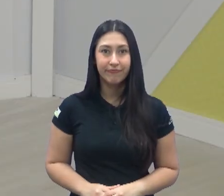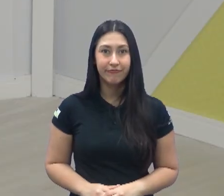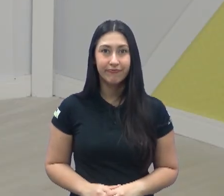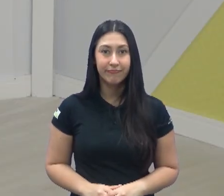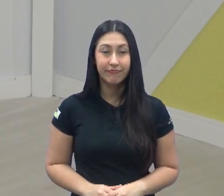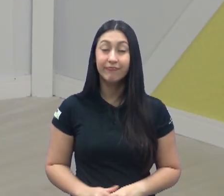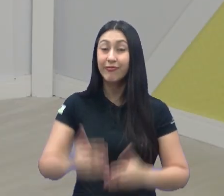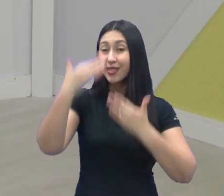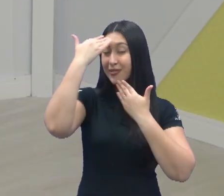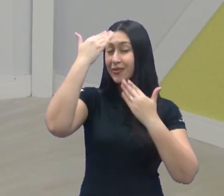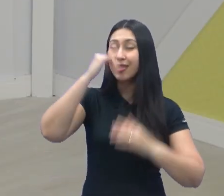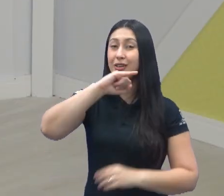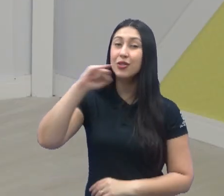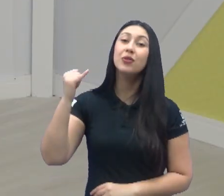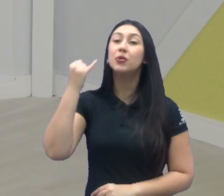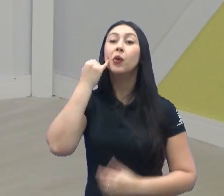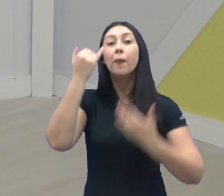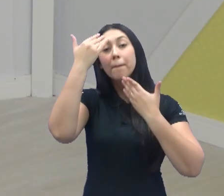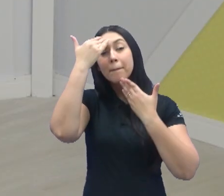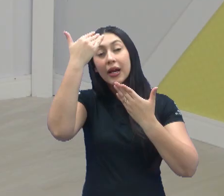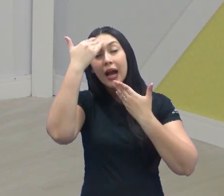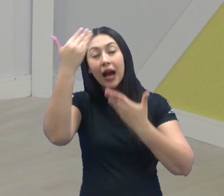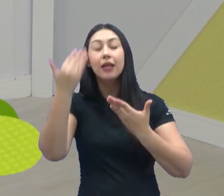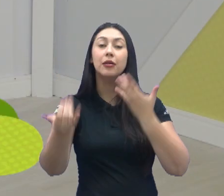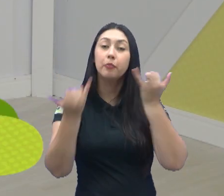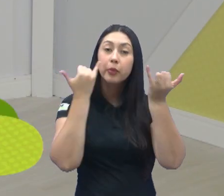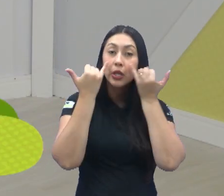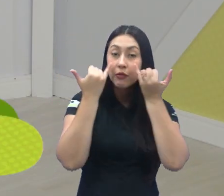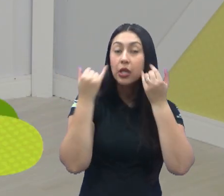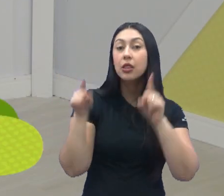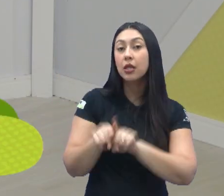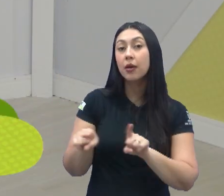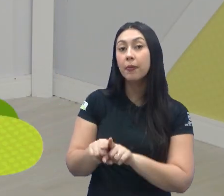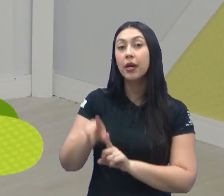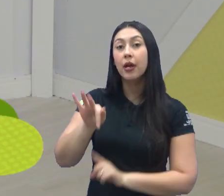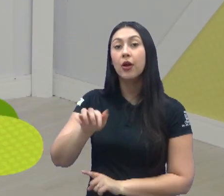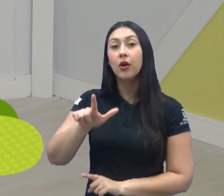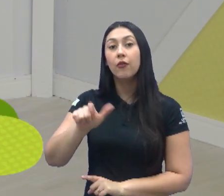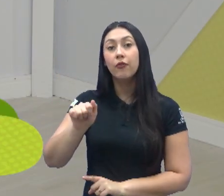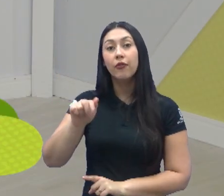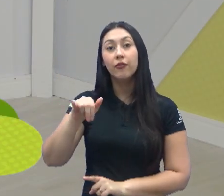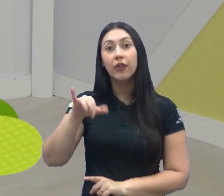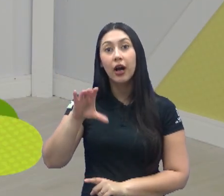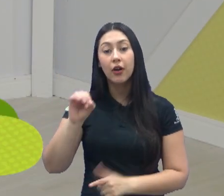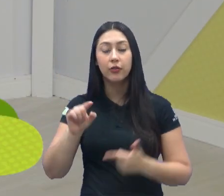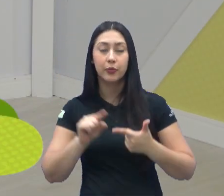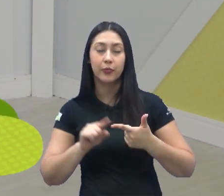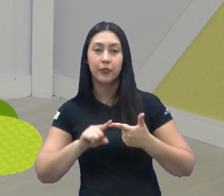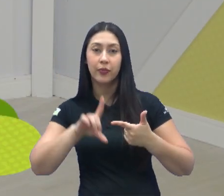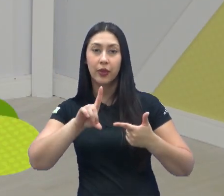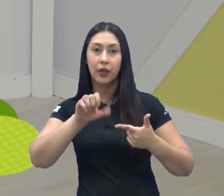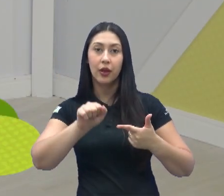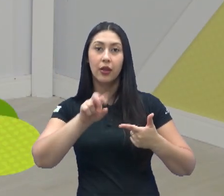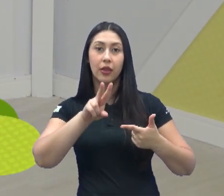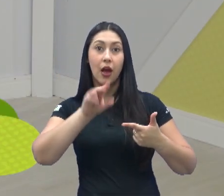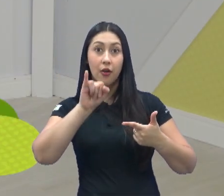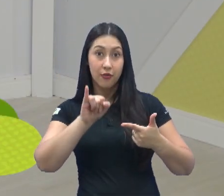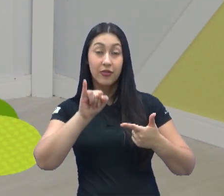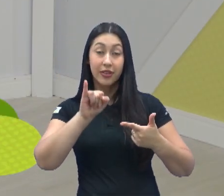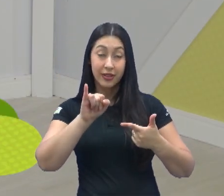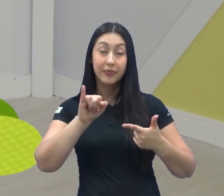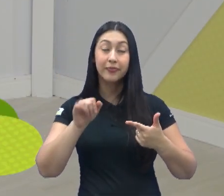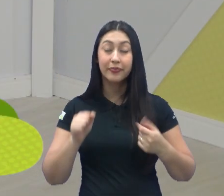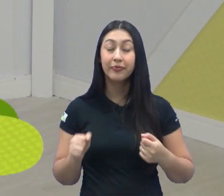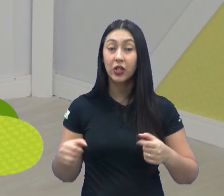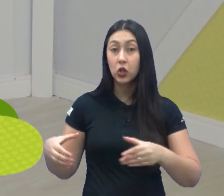Valeu, Joãozinho, obrigado pelas informações, obrigado também para o Flavinho Tavares e para o Davi Moraes, atleta e técnico da equipe do